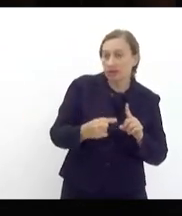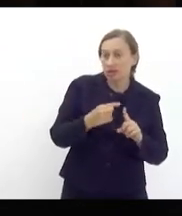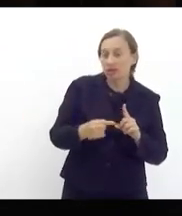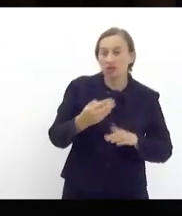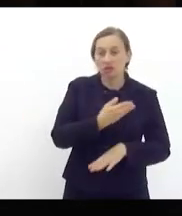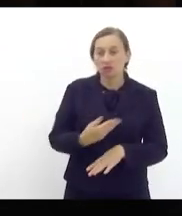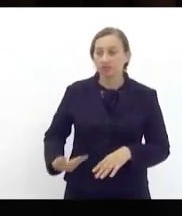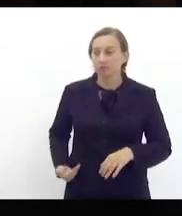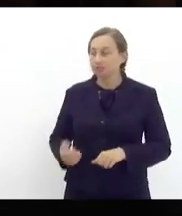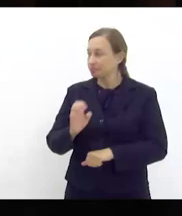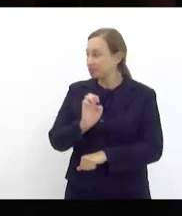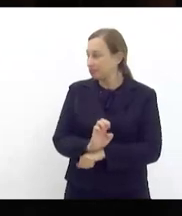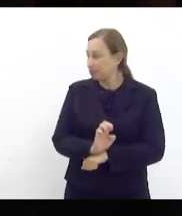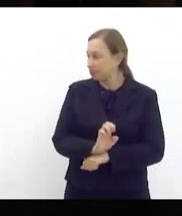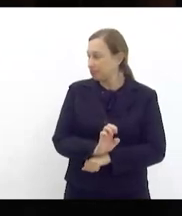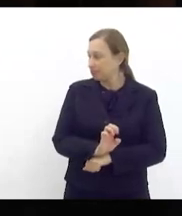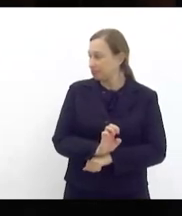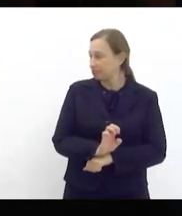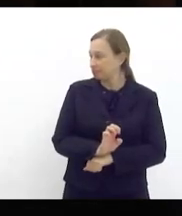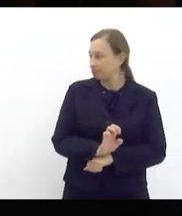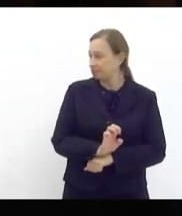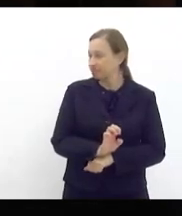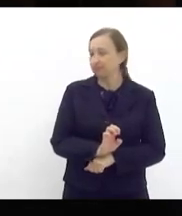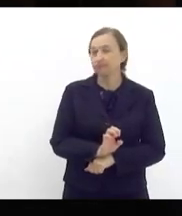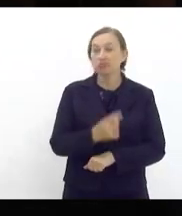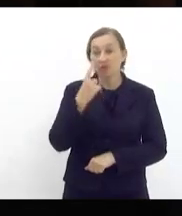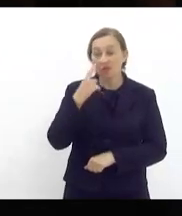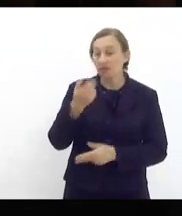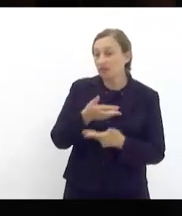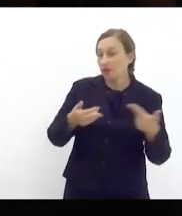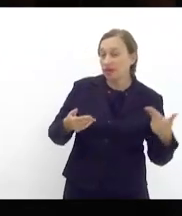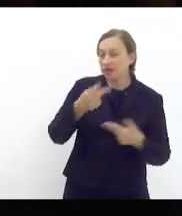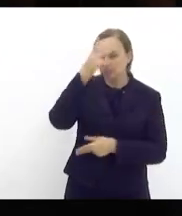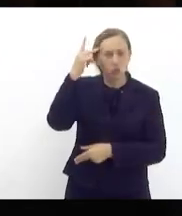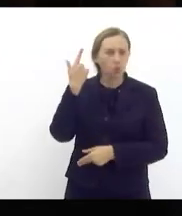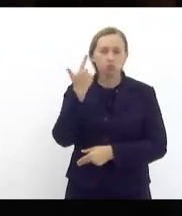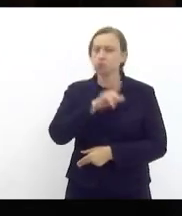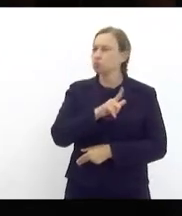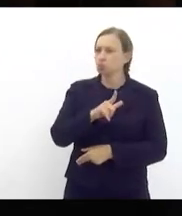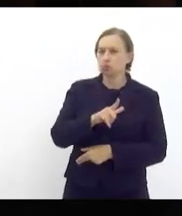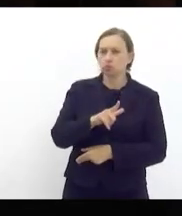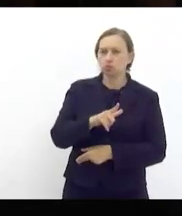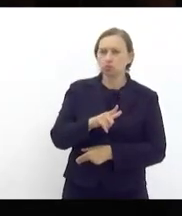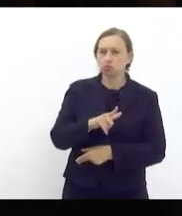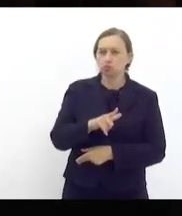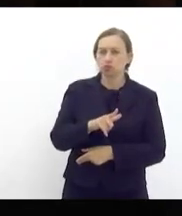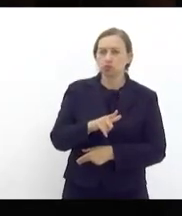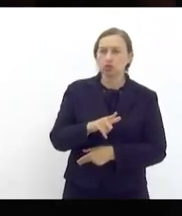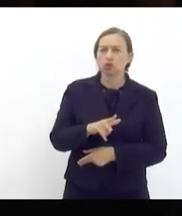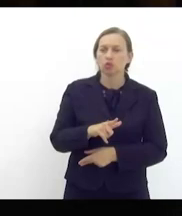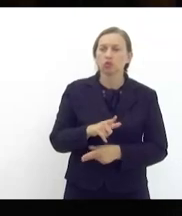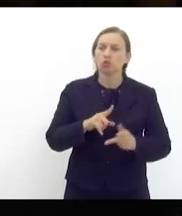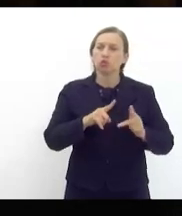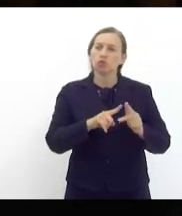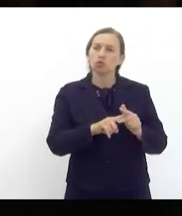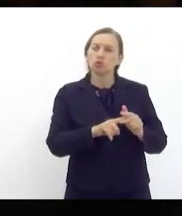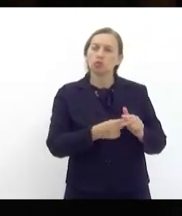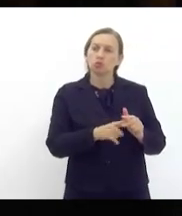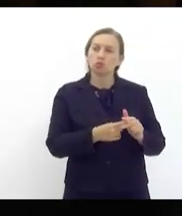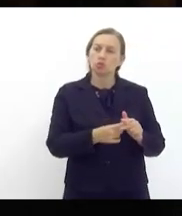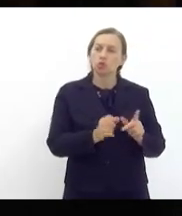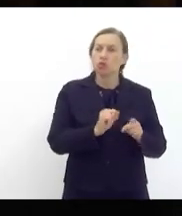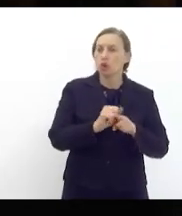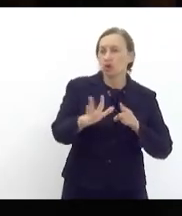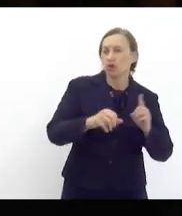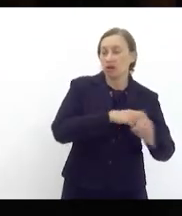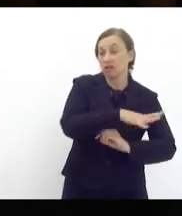governo do Estado. E a gente pôde ver que muitas pessoas não conseguem atualizar o aluguel social. Então, o aluguel